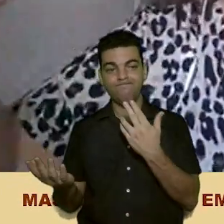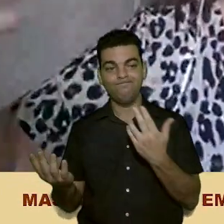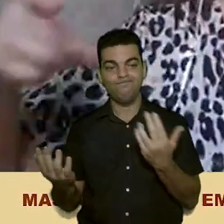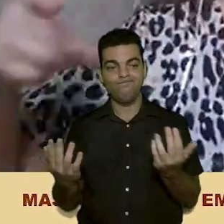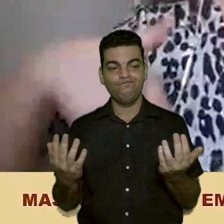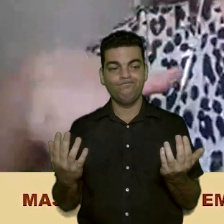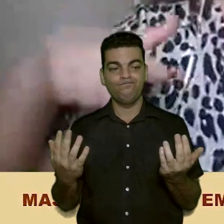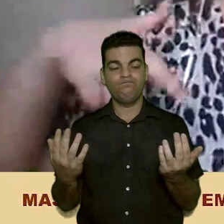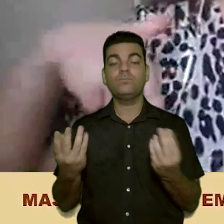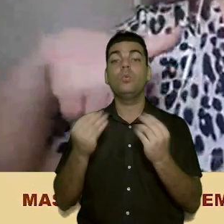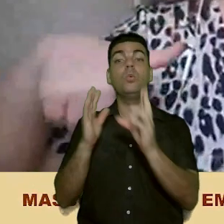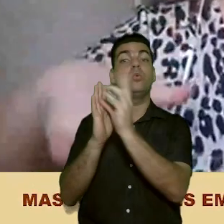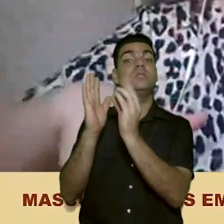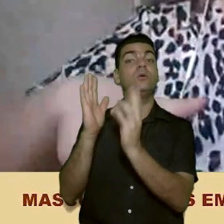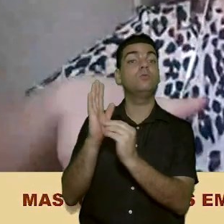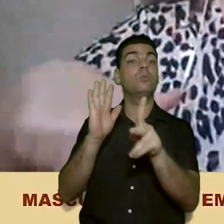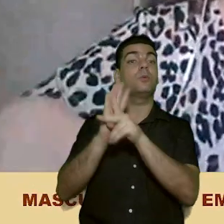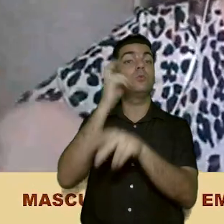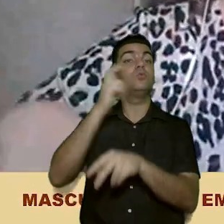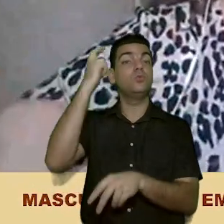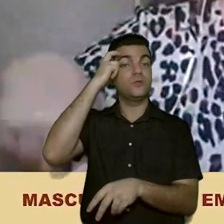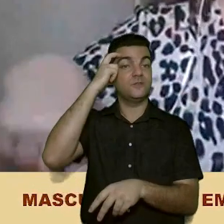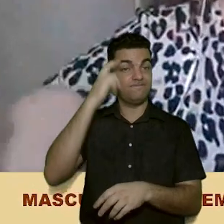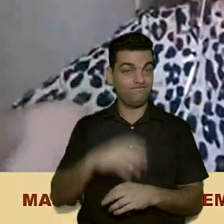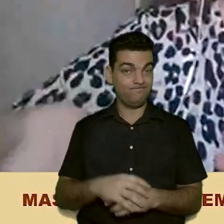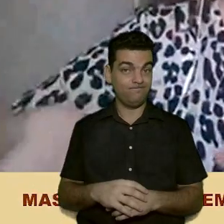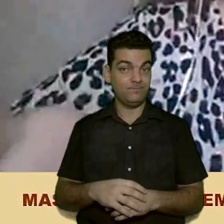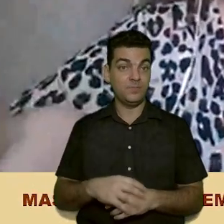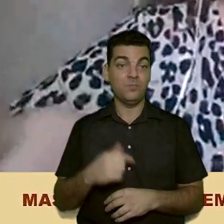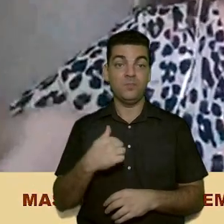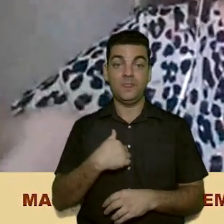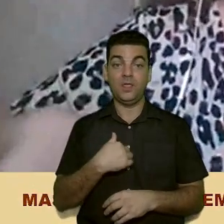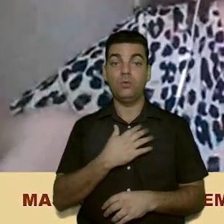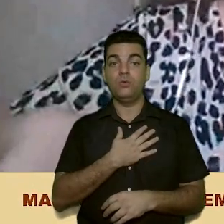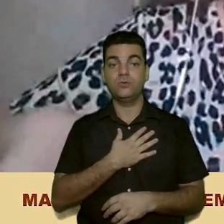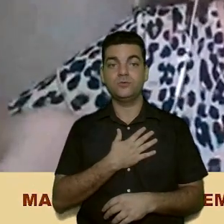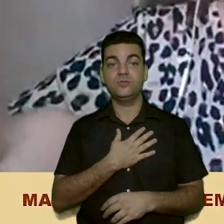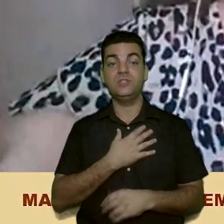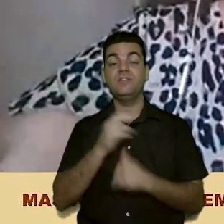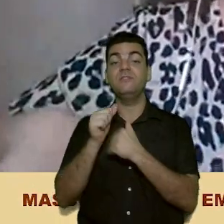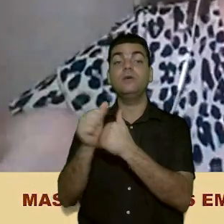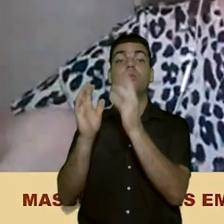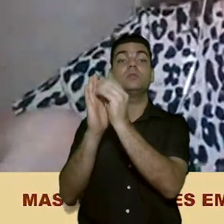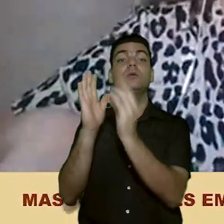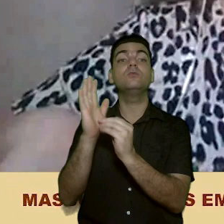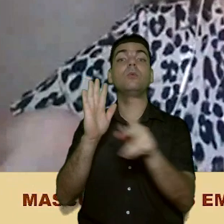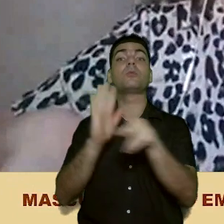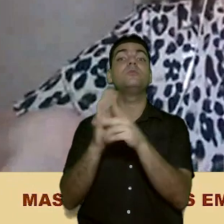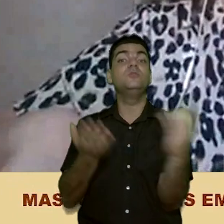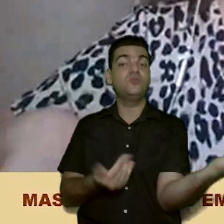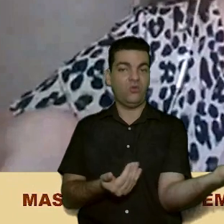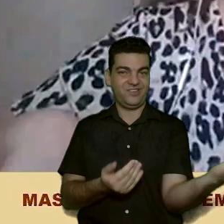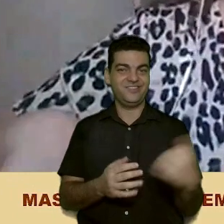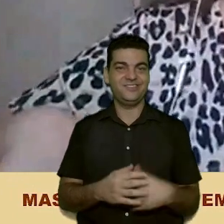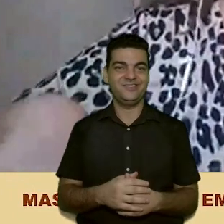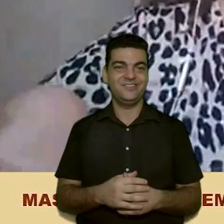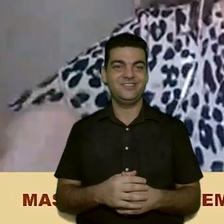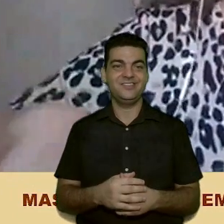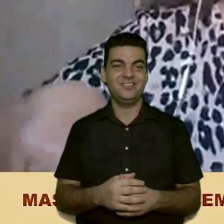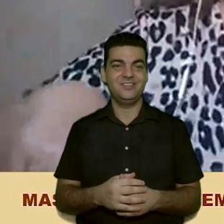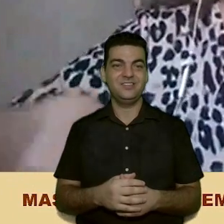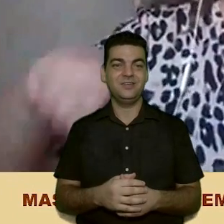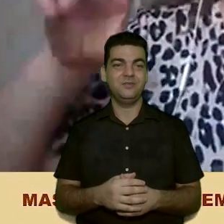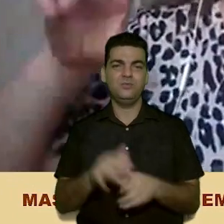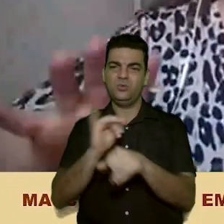os adultos. E eu acho que a gente está vendo, Rafa e Cláudio, uma mudança em produção de conteúdos culturais. Eu gosto